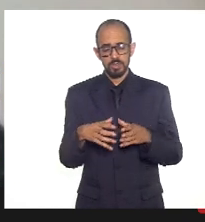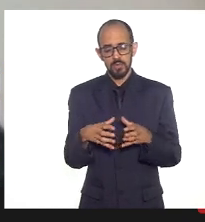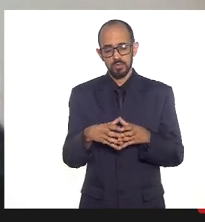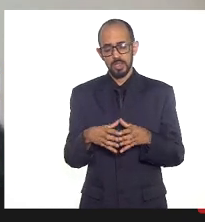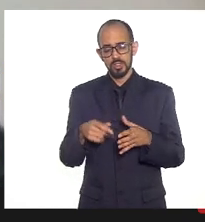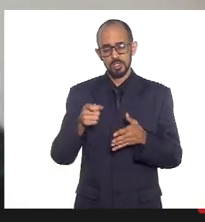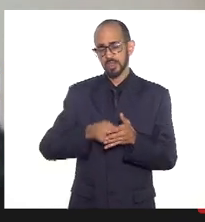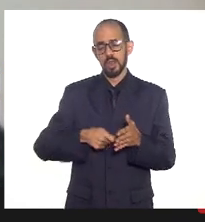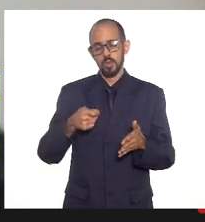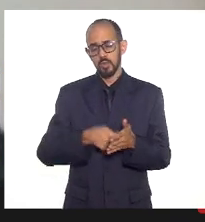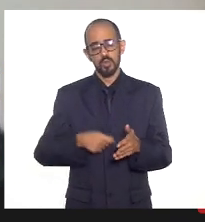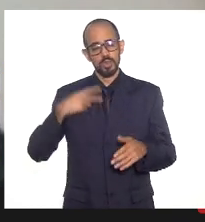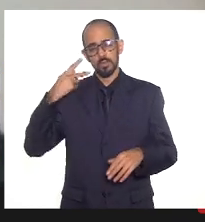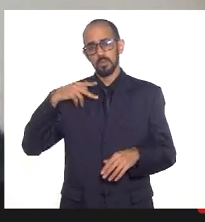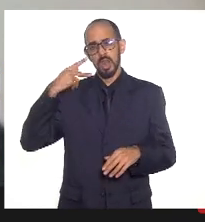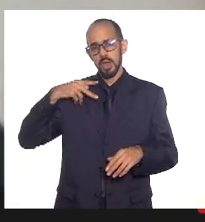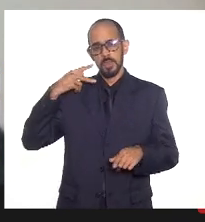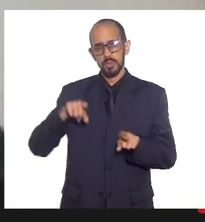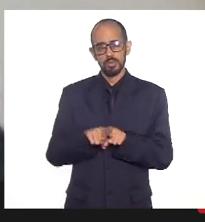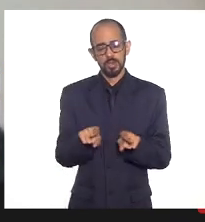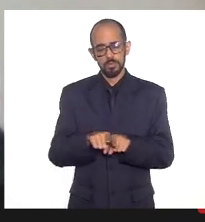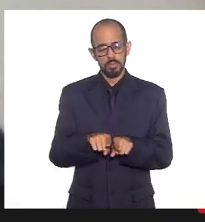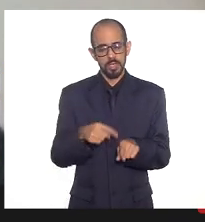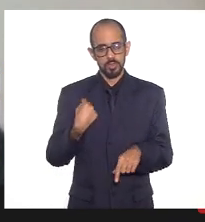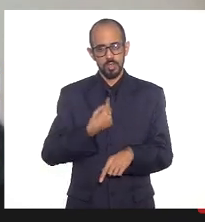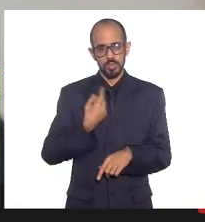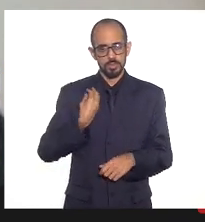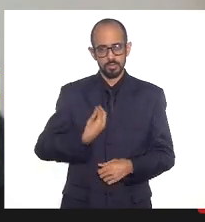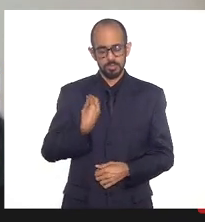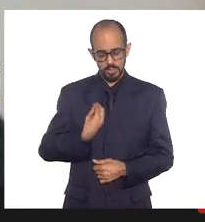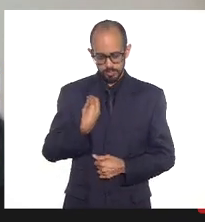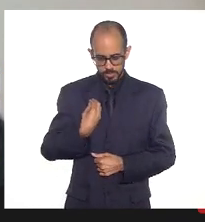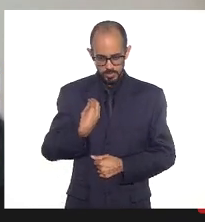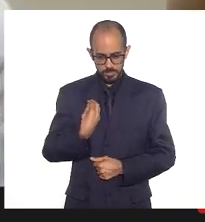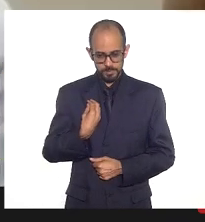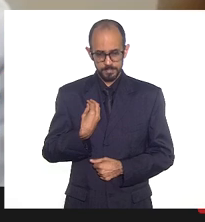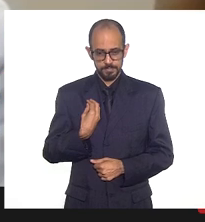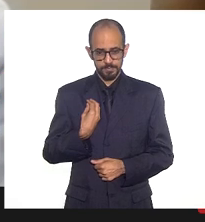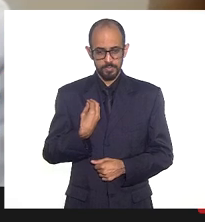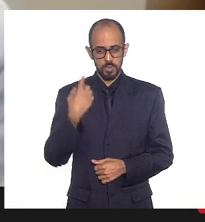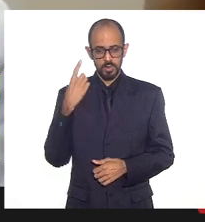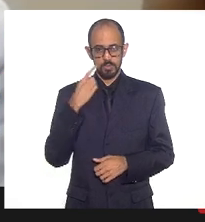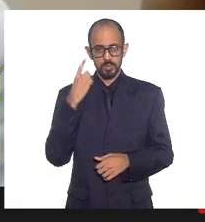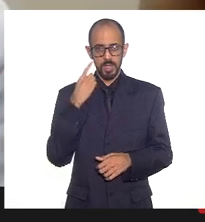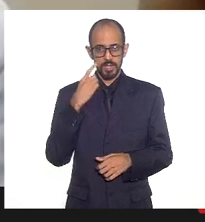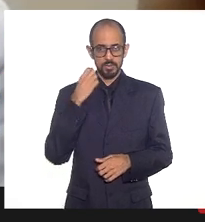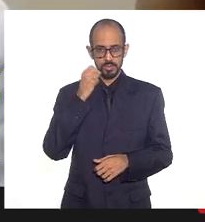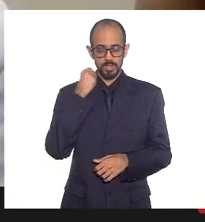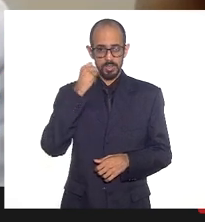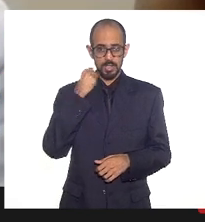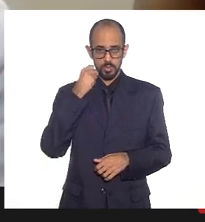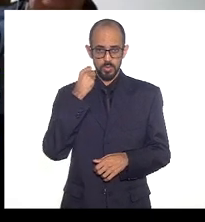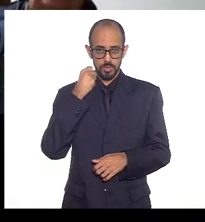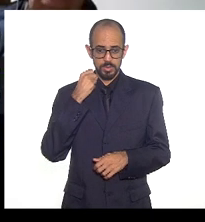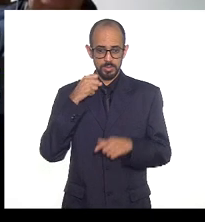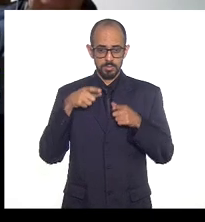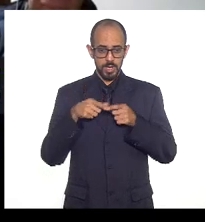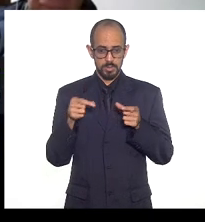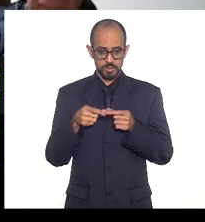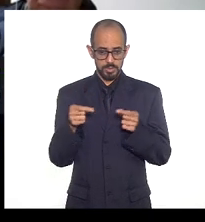no parlamento. A gente tem participado também de eventos com deputados e senadores lá em Brasília,